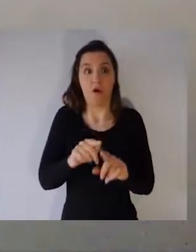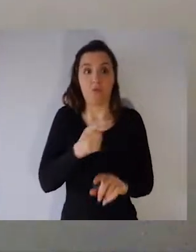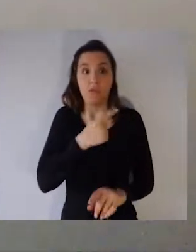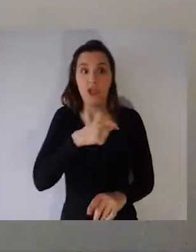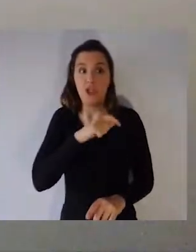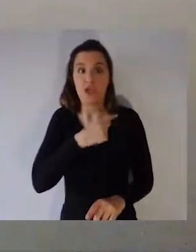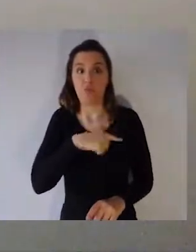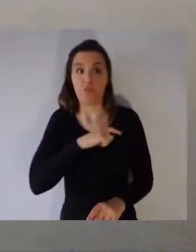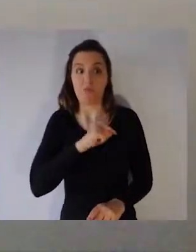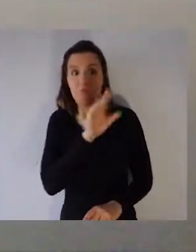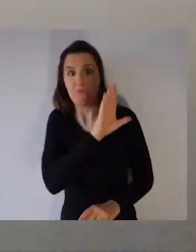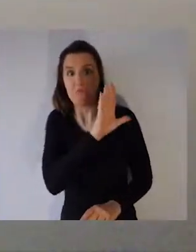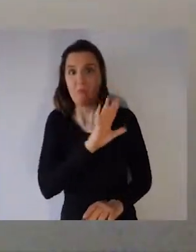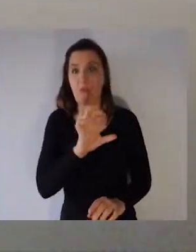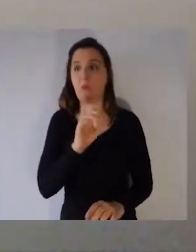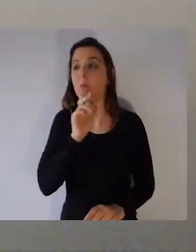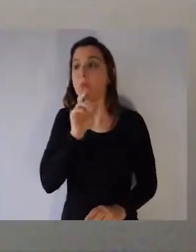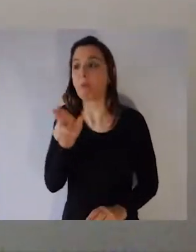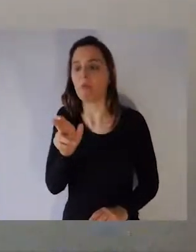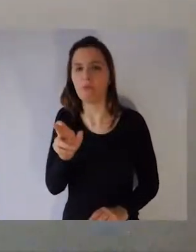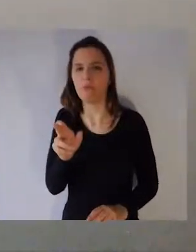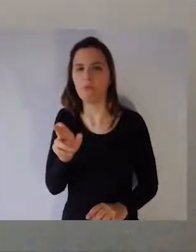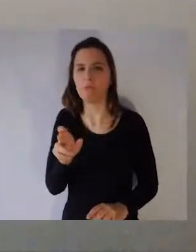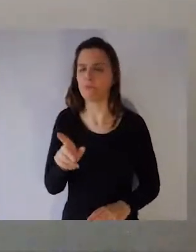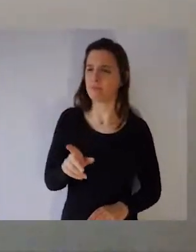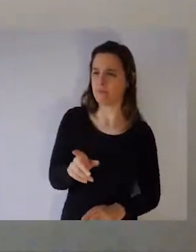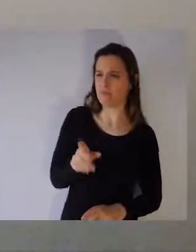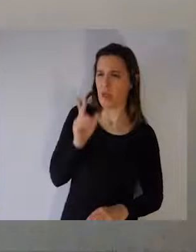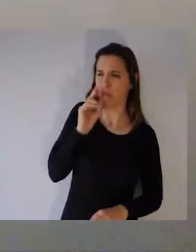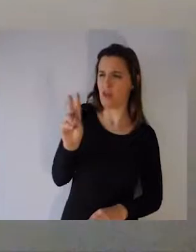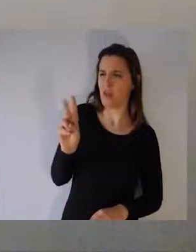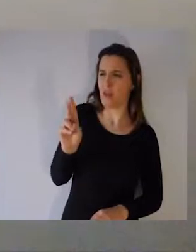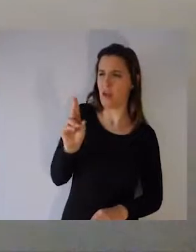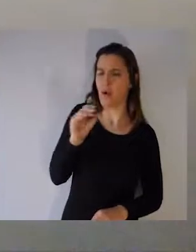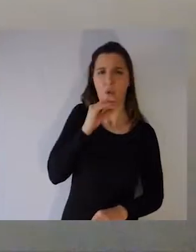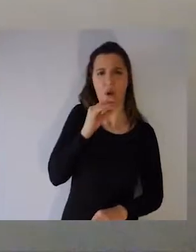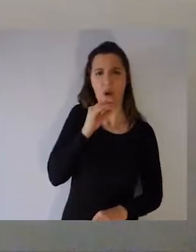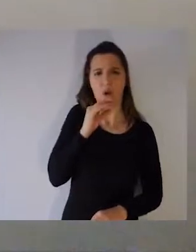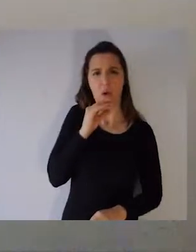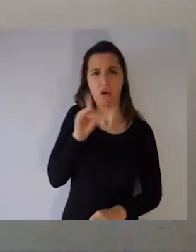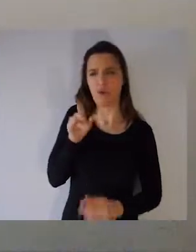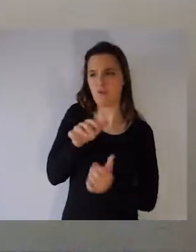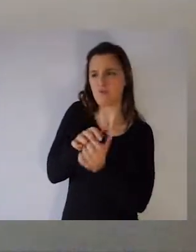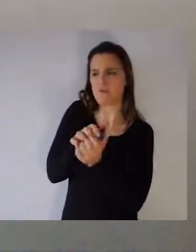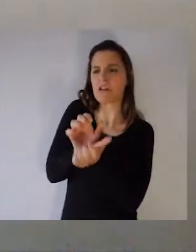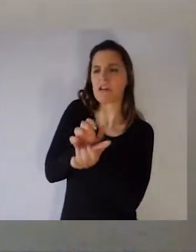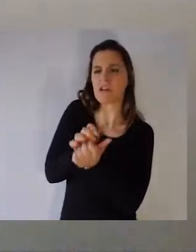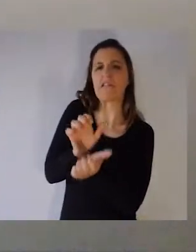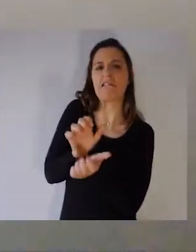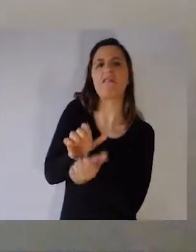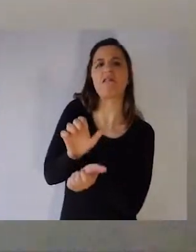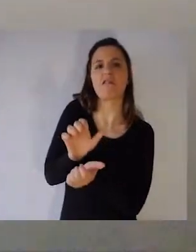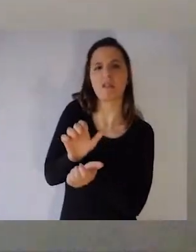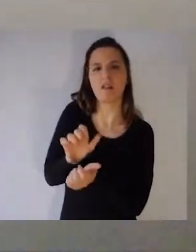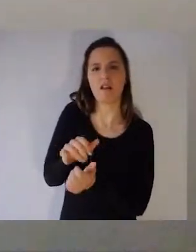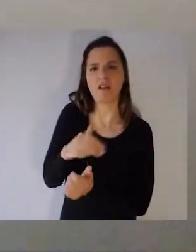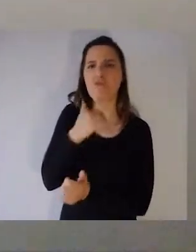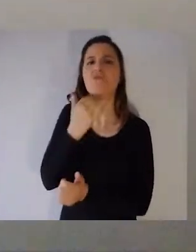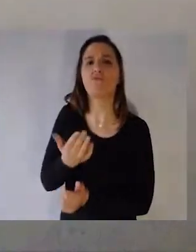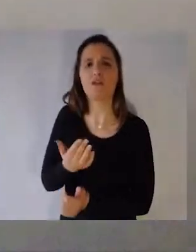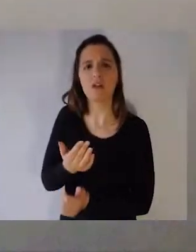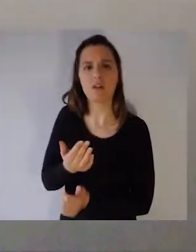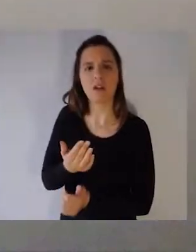vascongadas. E daí concluímos que o cão, como ela, em tradução